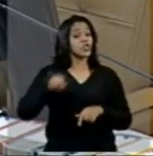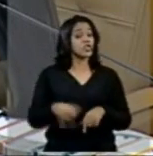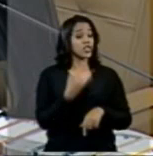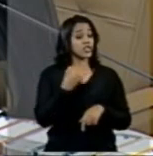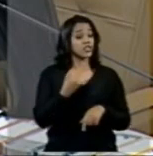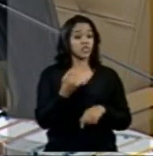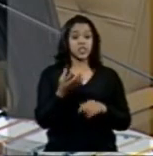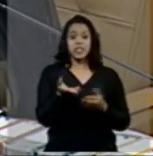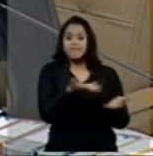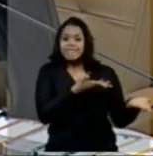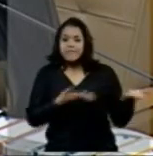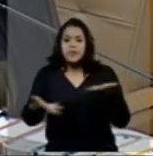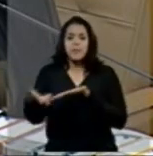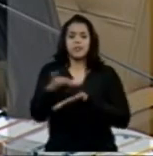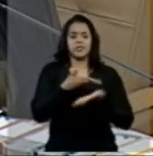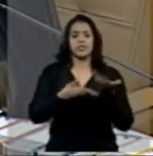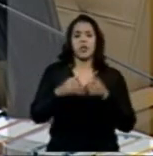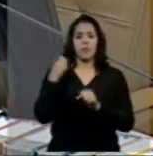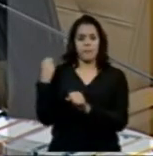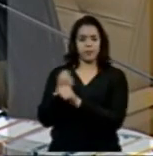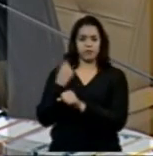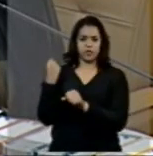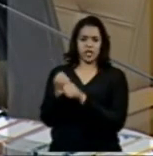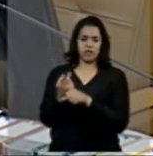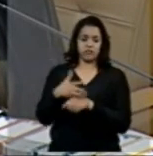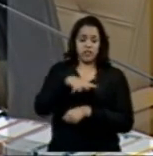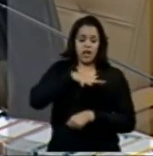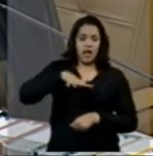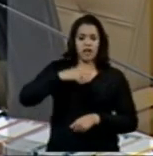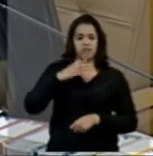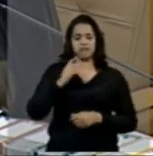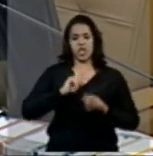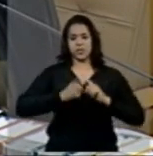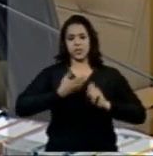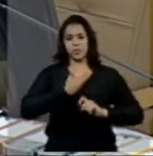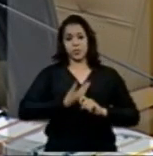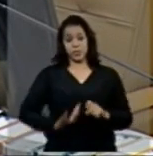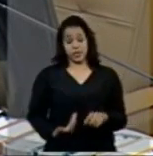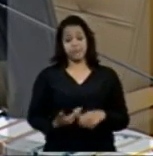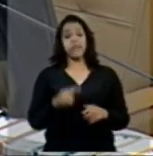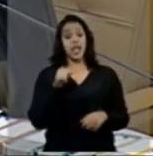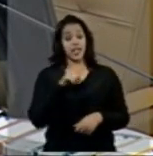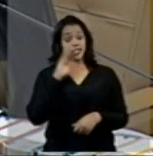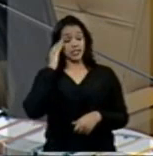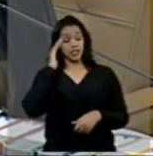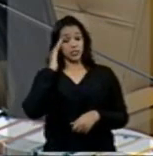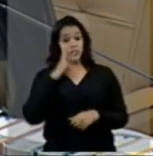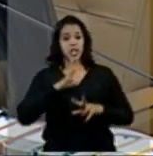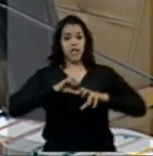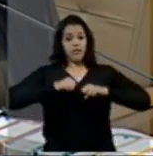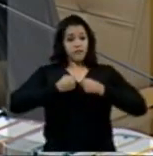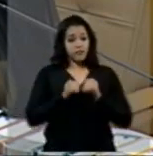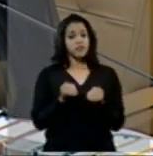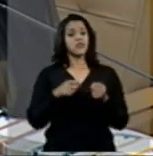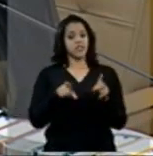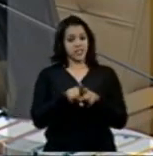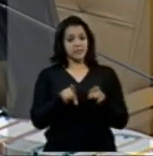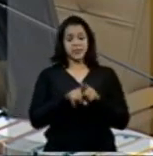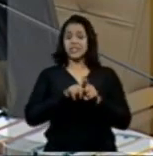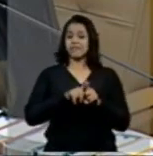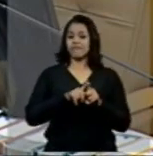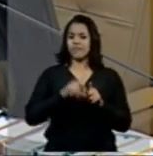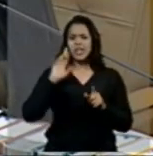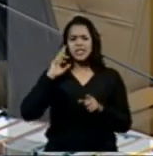de intermediação de mão de obra no seio da administração pública. Este entendimento veio a ser reforçado com a